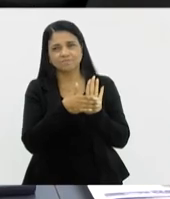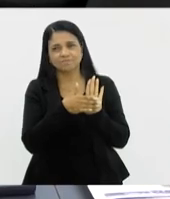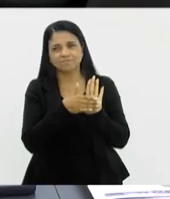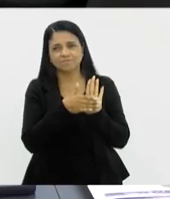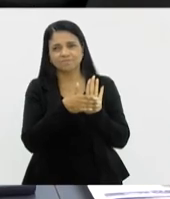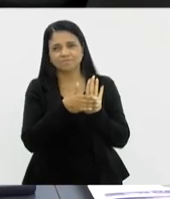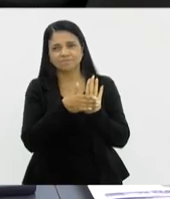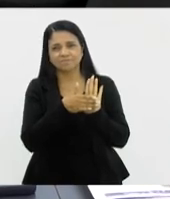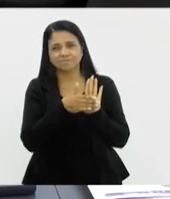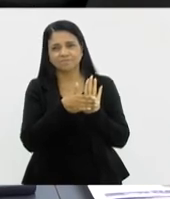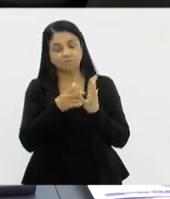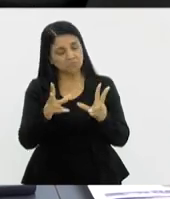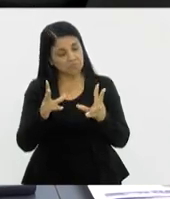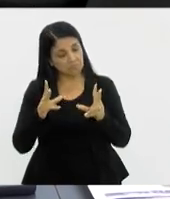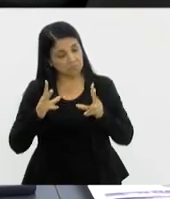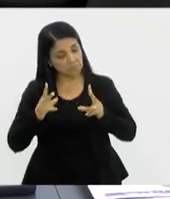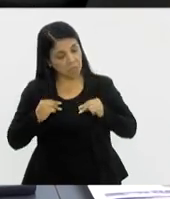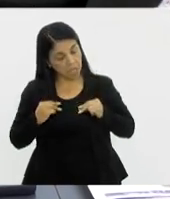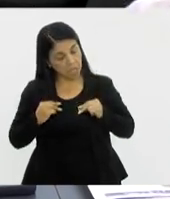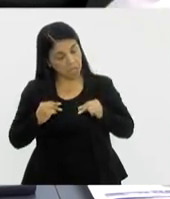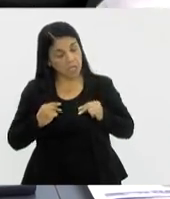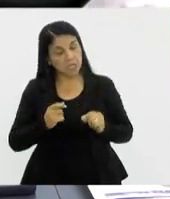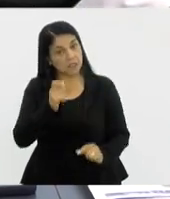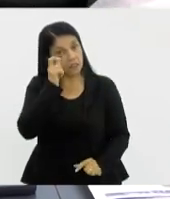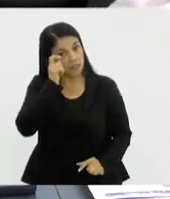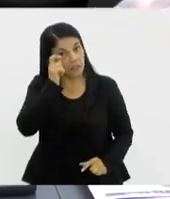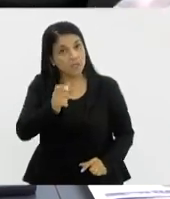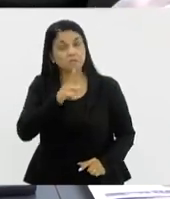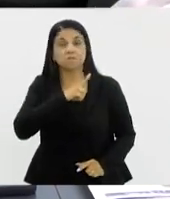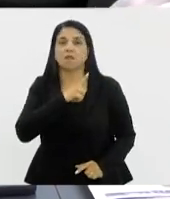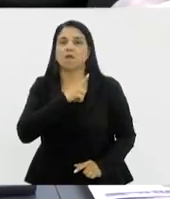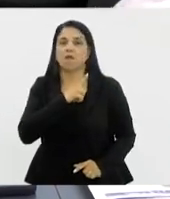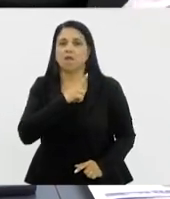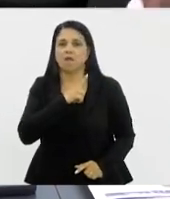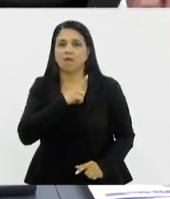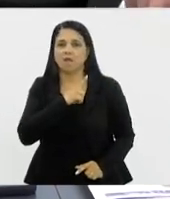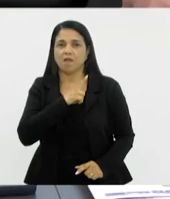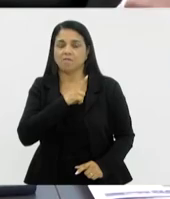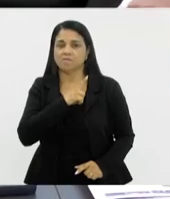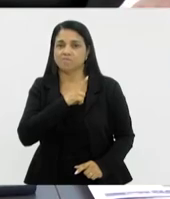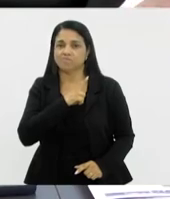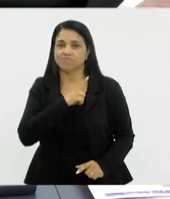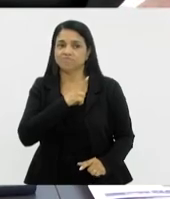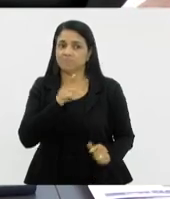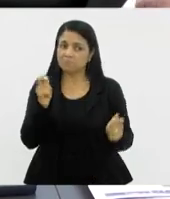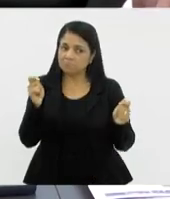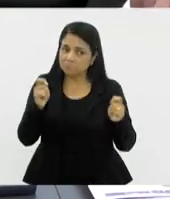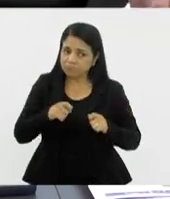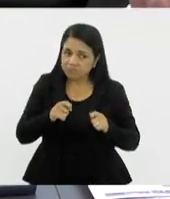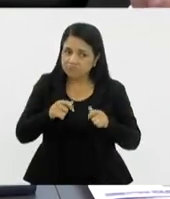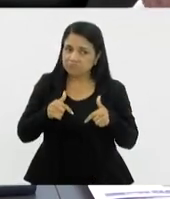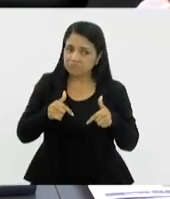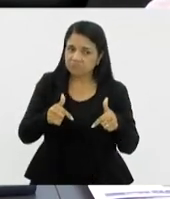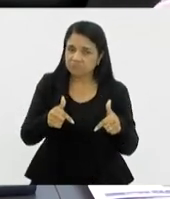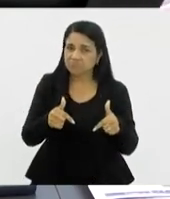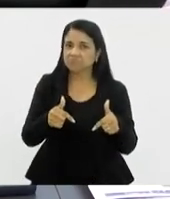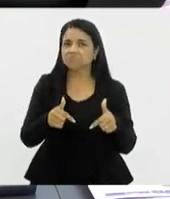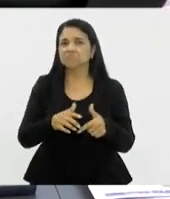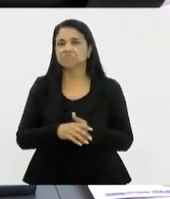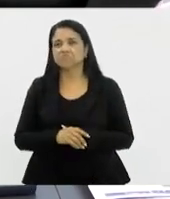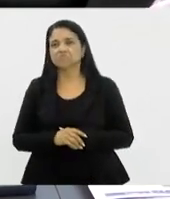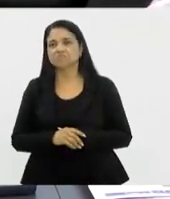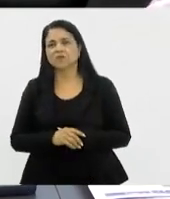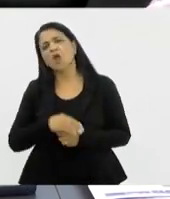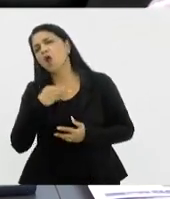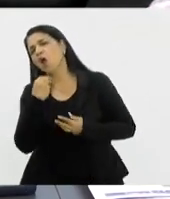que no mérito é muito interessante, tem outras coisas, mas se ela é exequível. Viu, presidente?